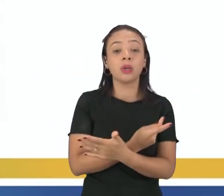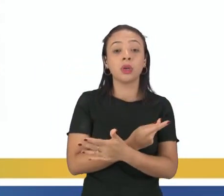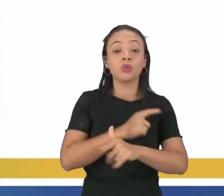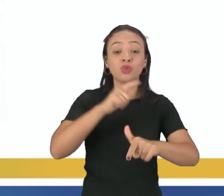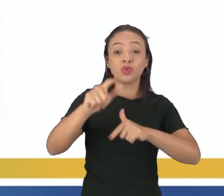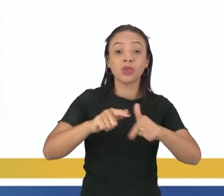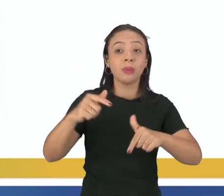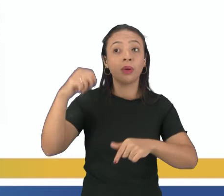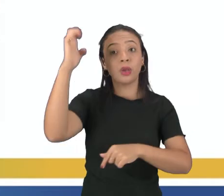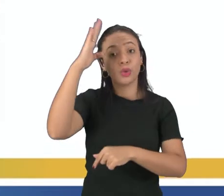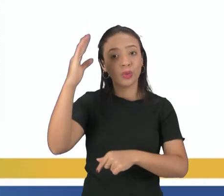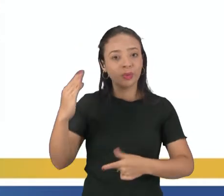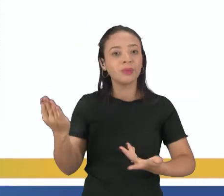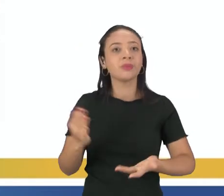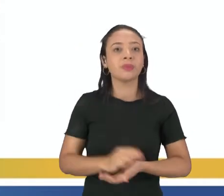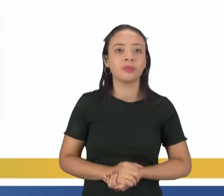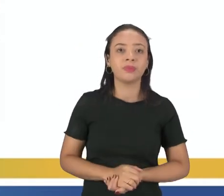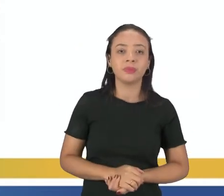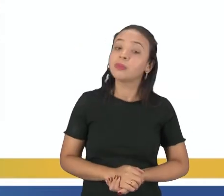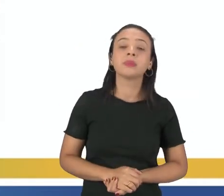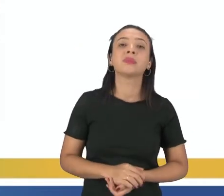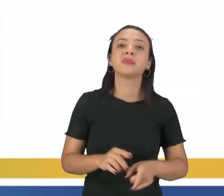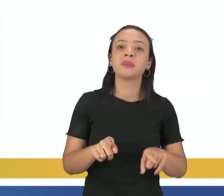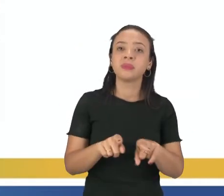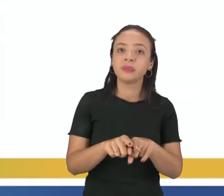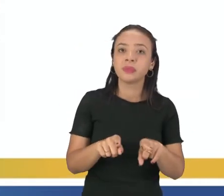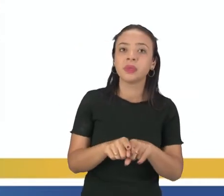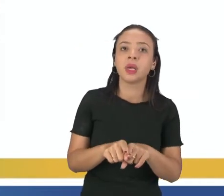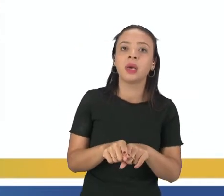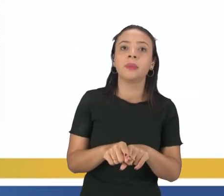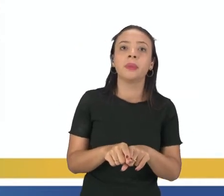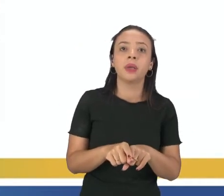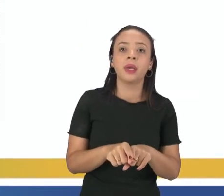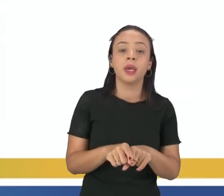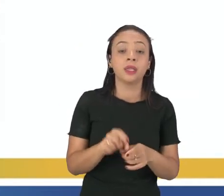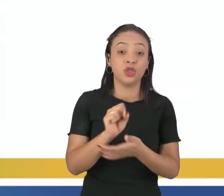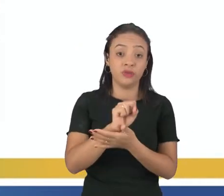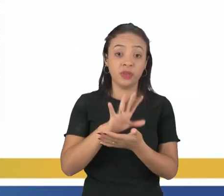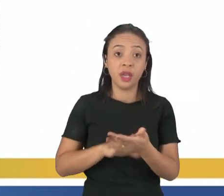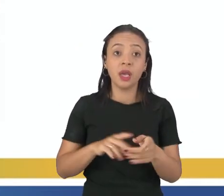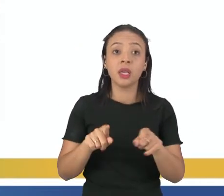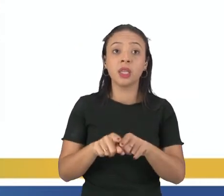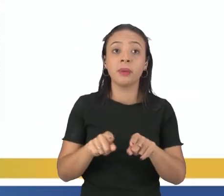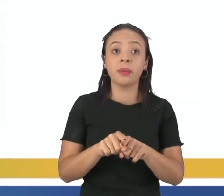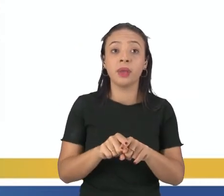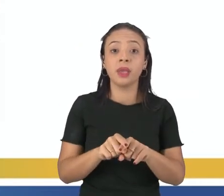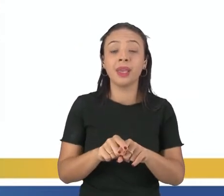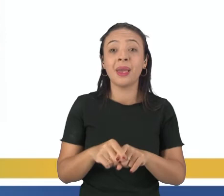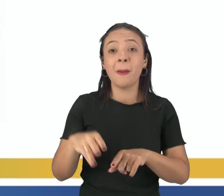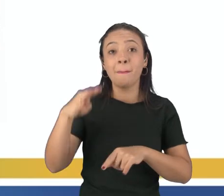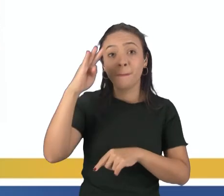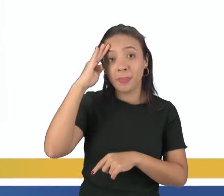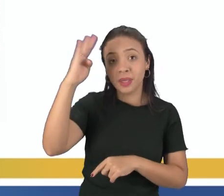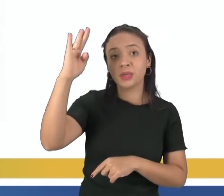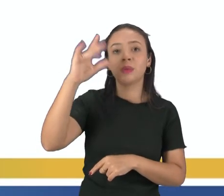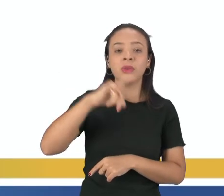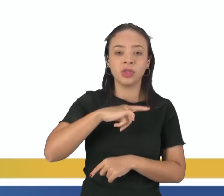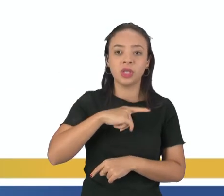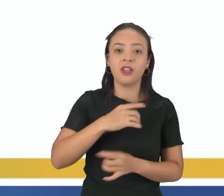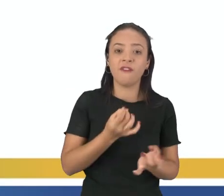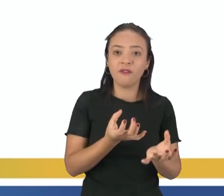comércio no Brasil, tais como a segmentação das atividades e a predominância do setor do varejo sobre os demais naquele